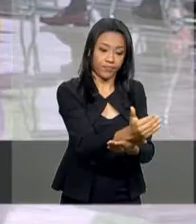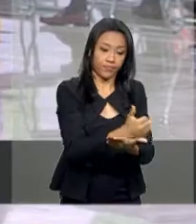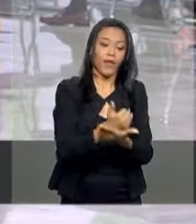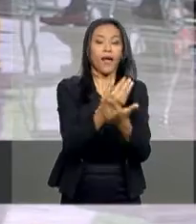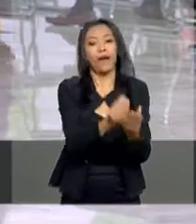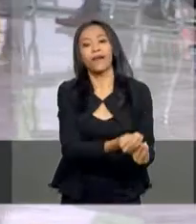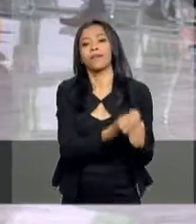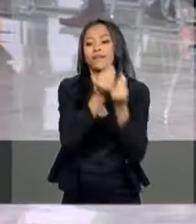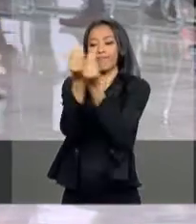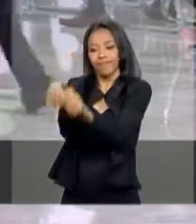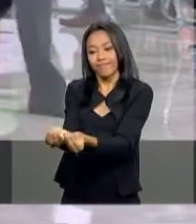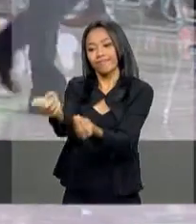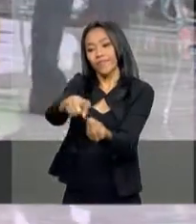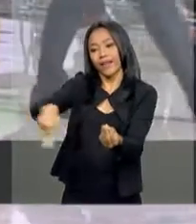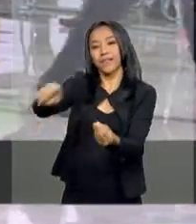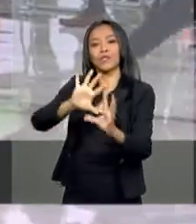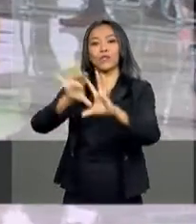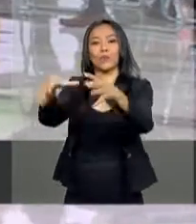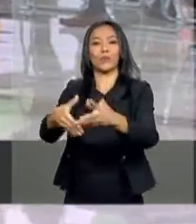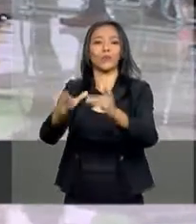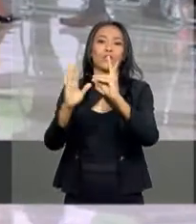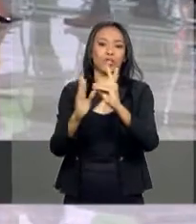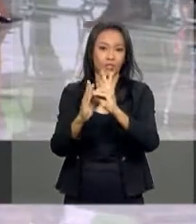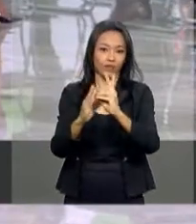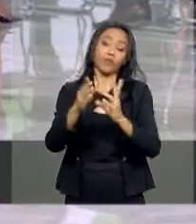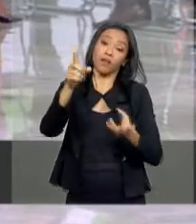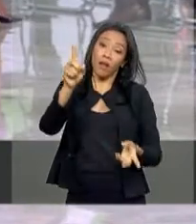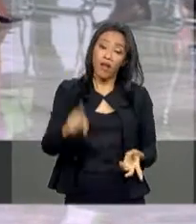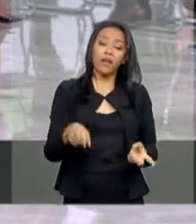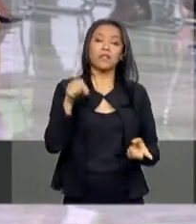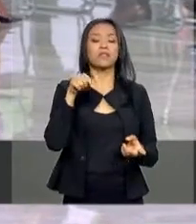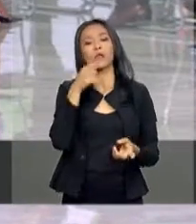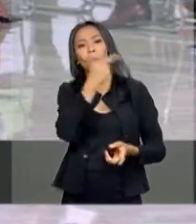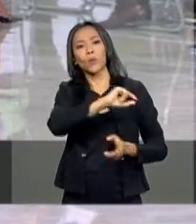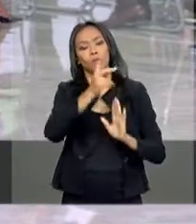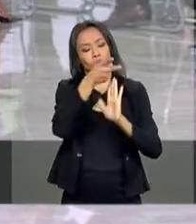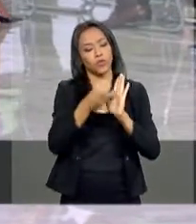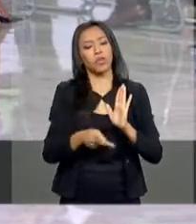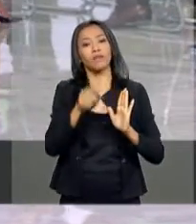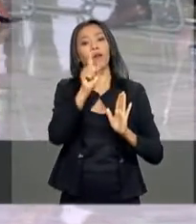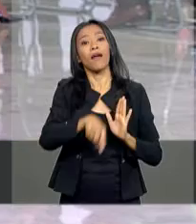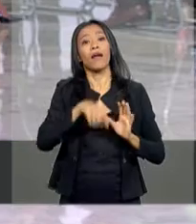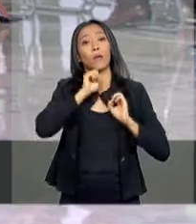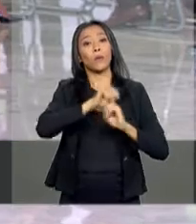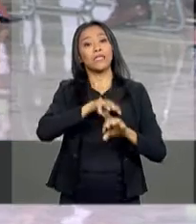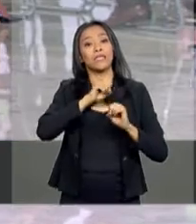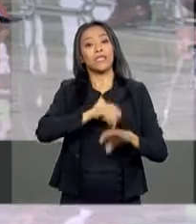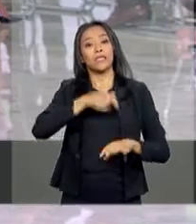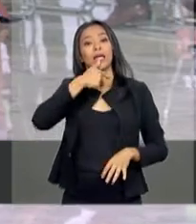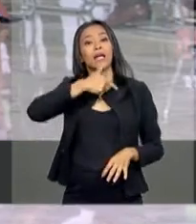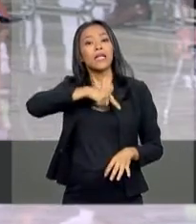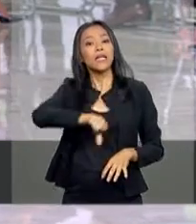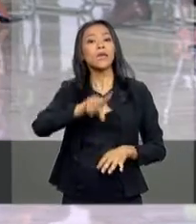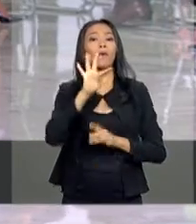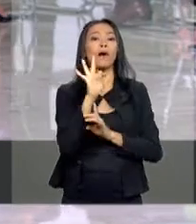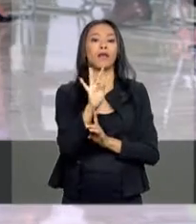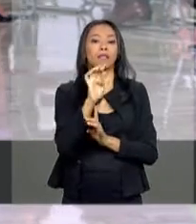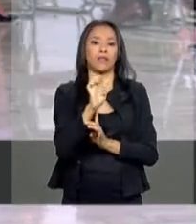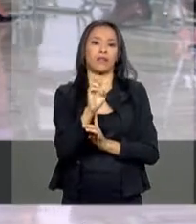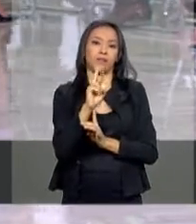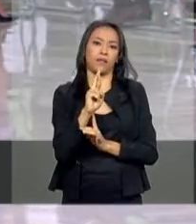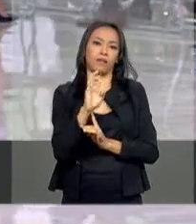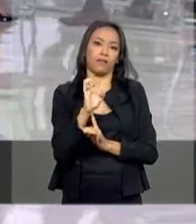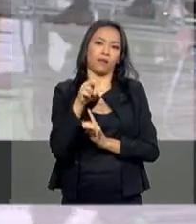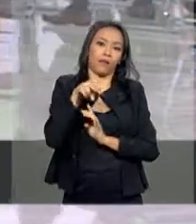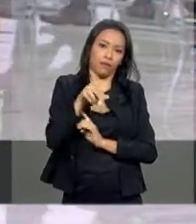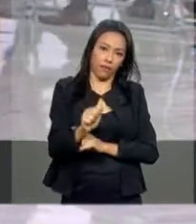essa comunidade indígena. Uma outra face desse projeto é o ensino da língua terena, língua originária